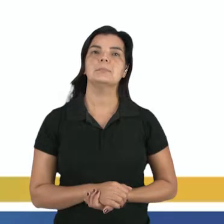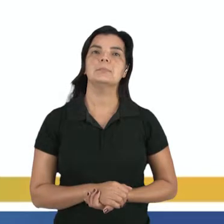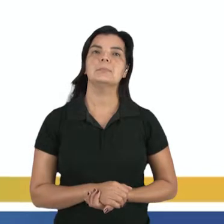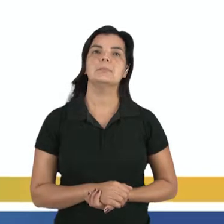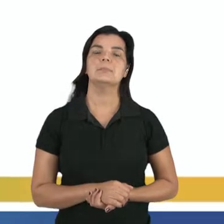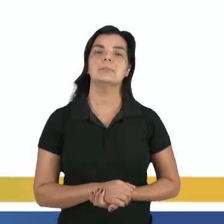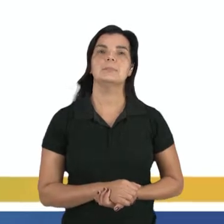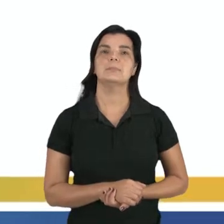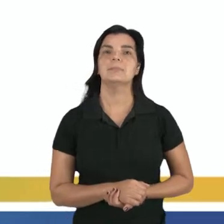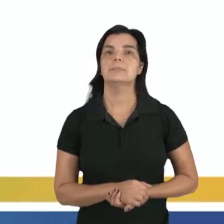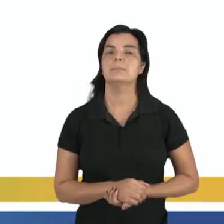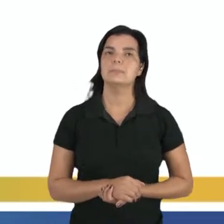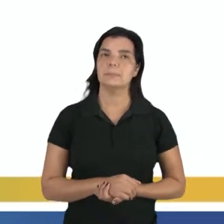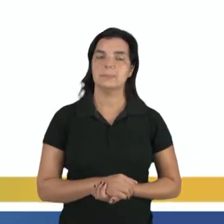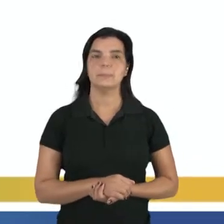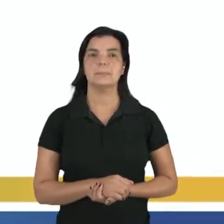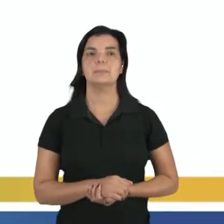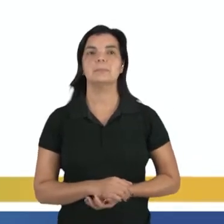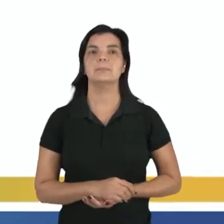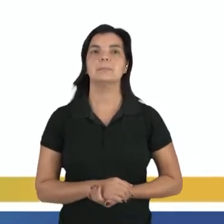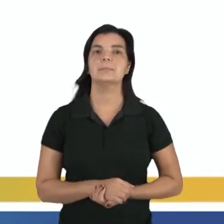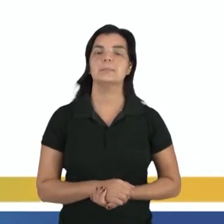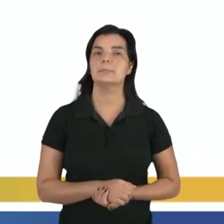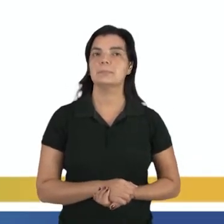Simplesmente surge uma rouquidão.